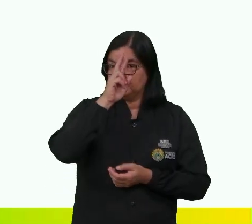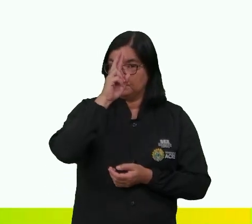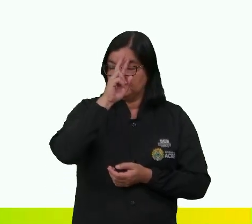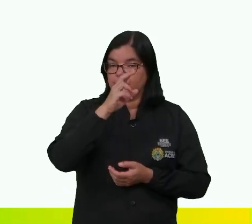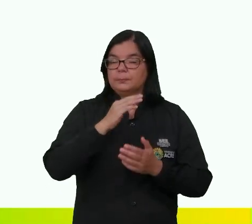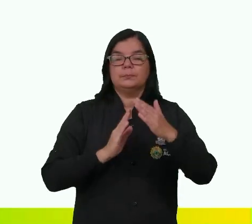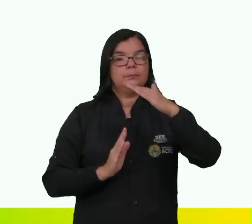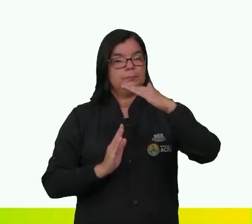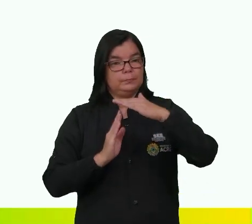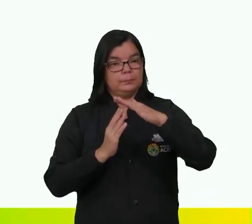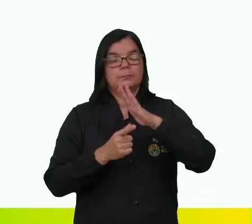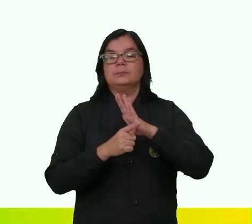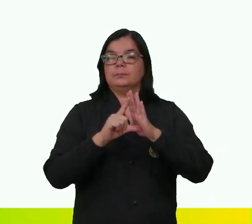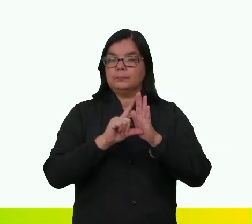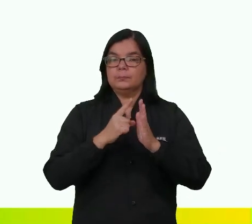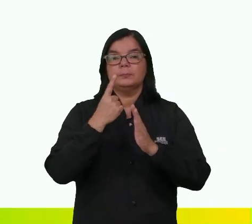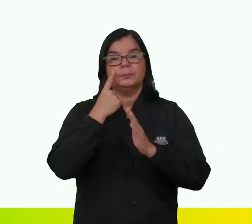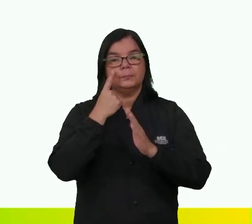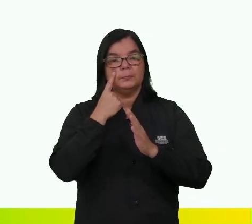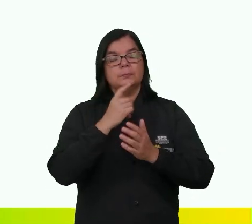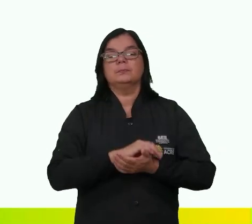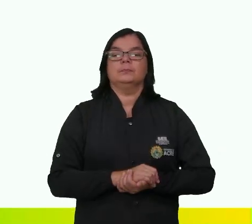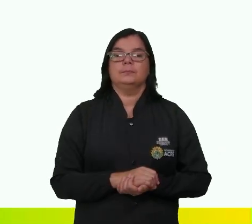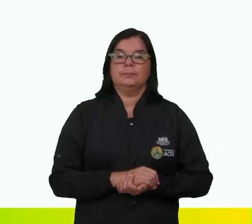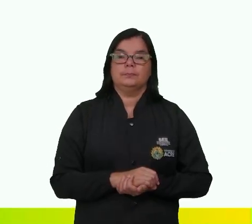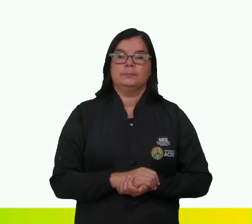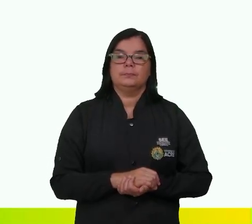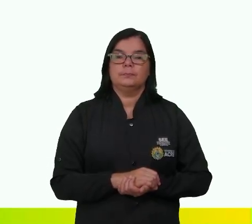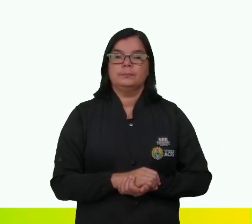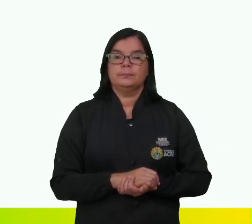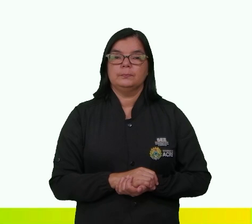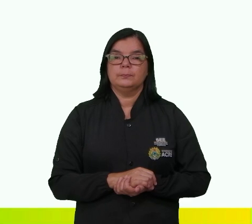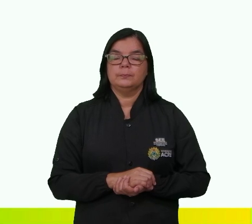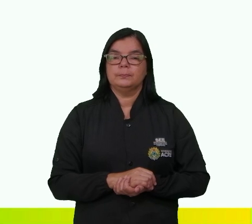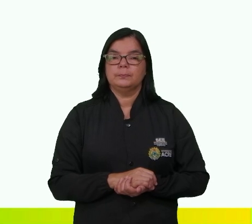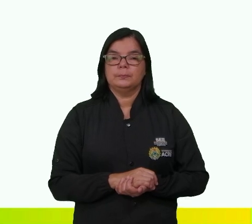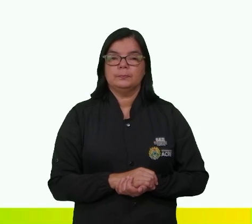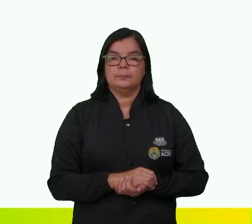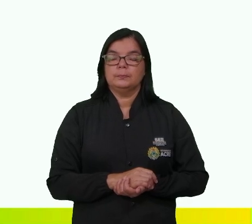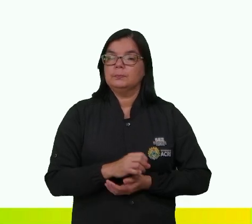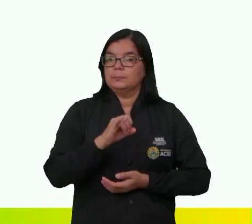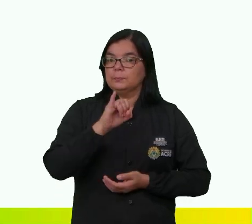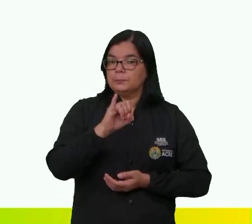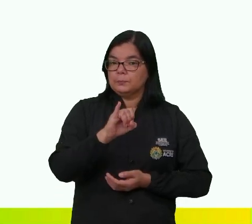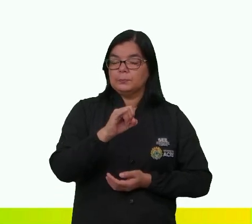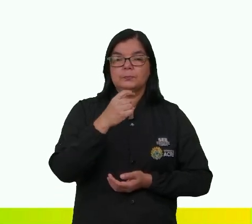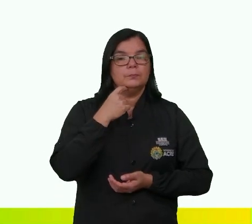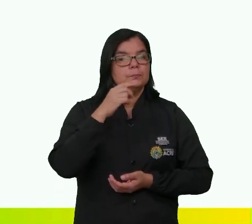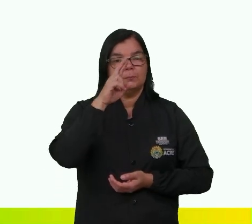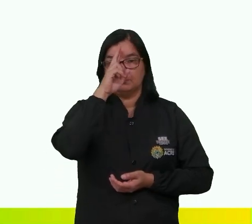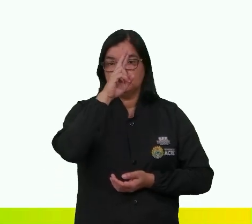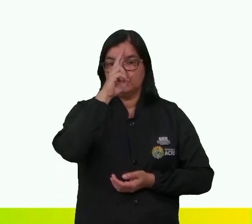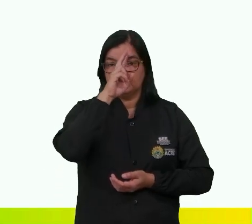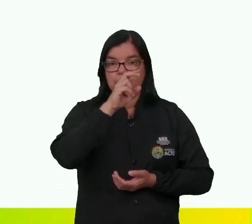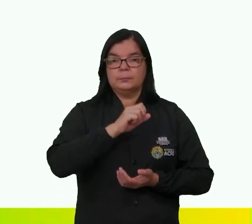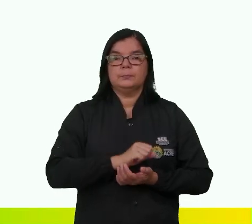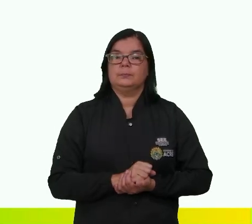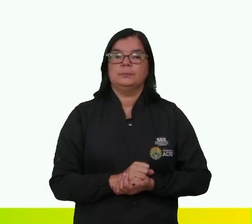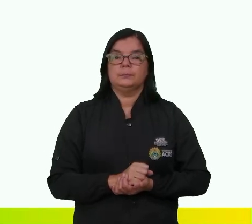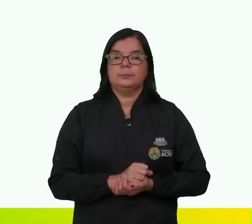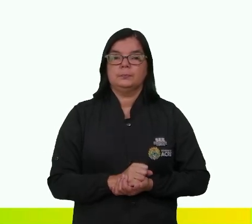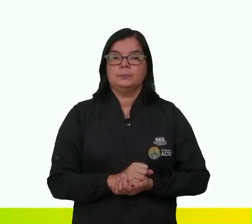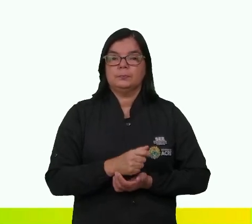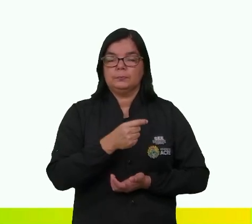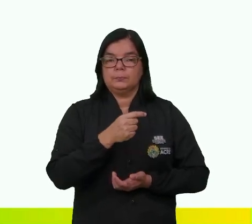valor máximo anteriormente que nós vimos? É isso aqui, ó. Ok? Se você não recorda essa fórmula